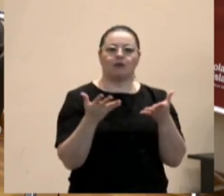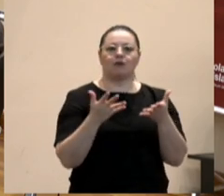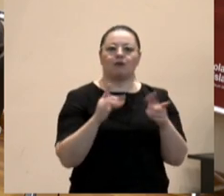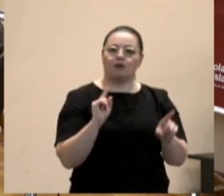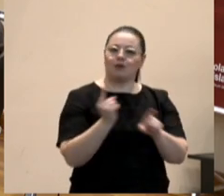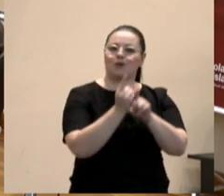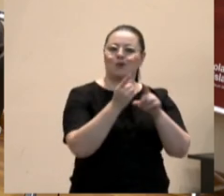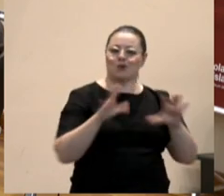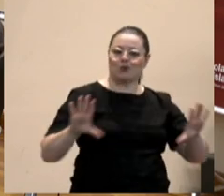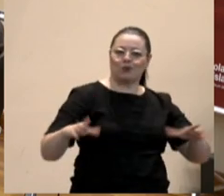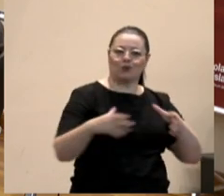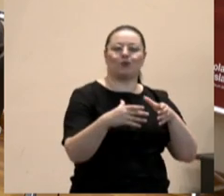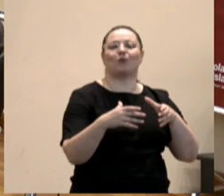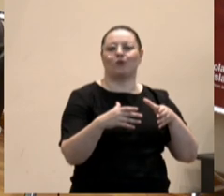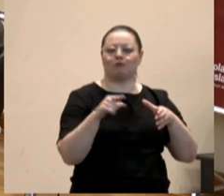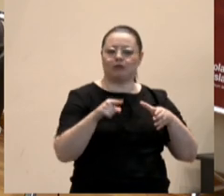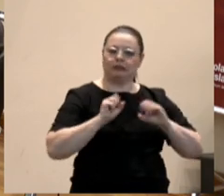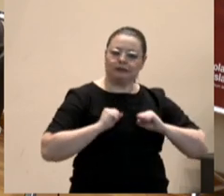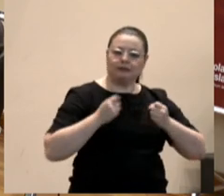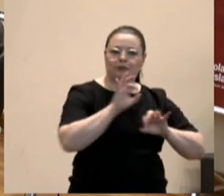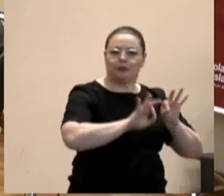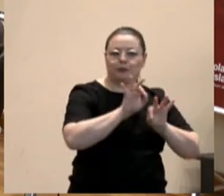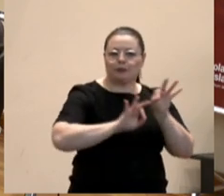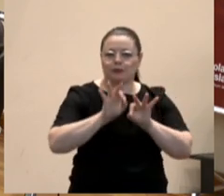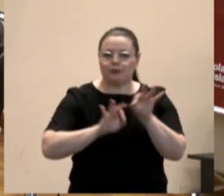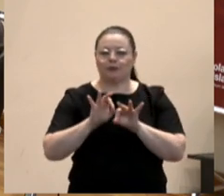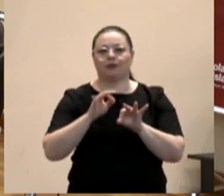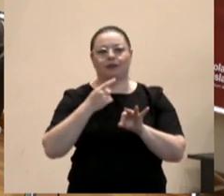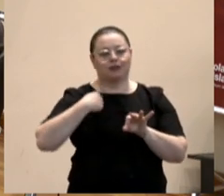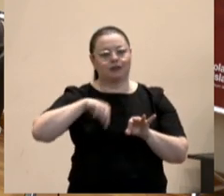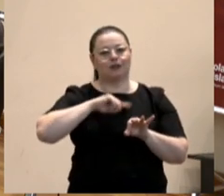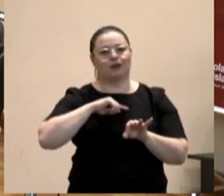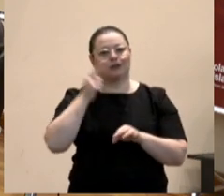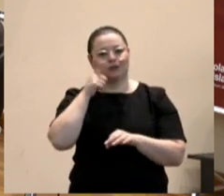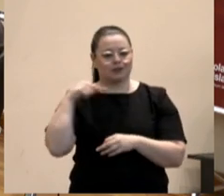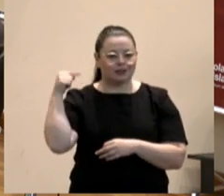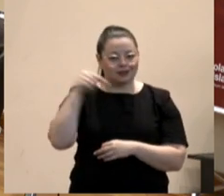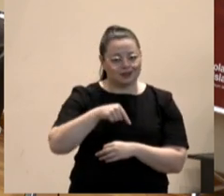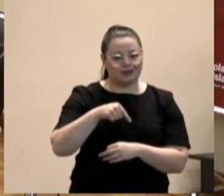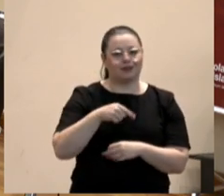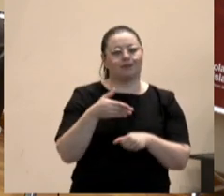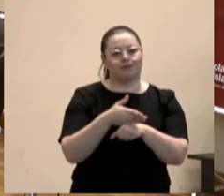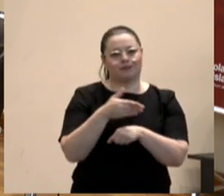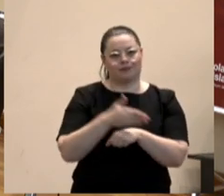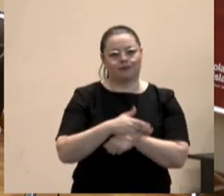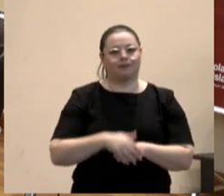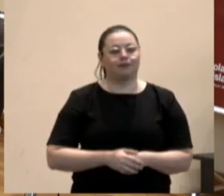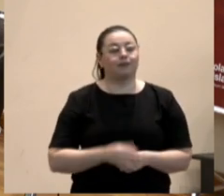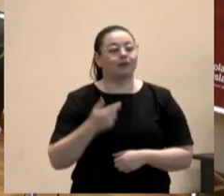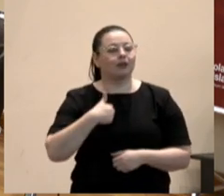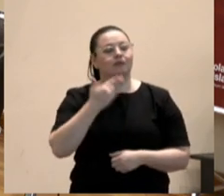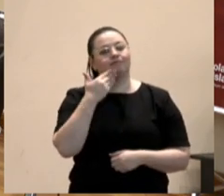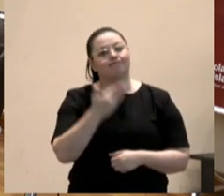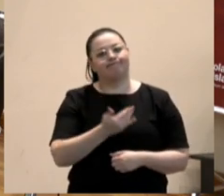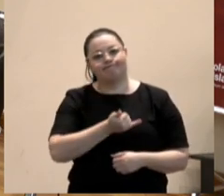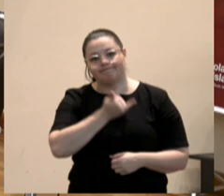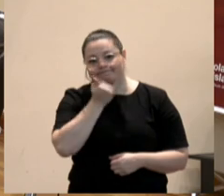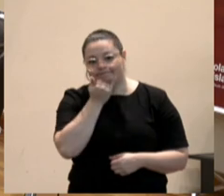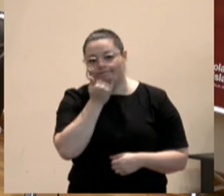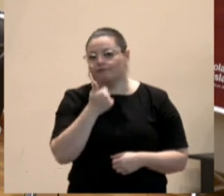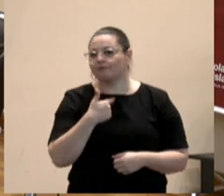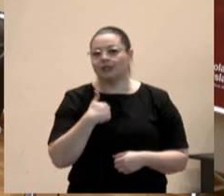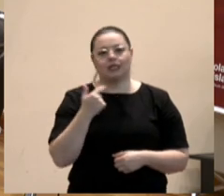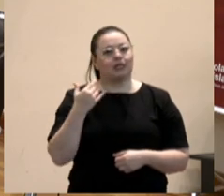um esforço para articular que nós pudéssemos participar. Peço desculpas por não conseguir estar presencialmente